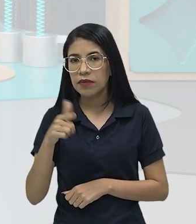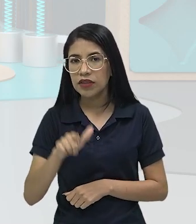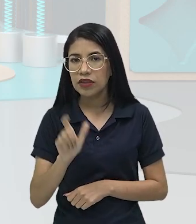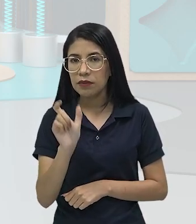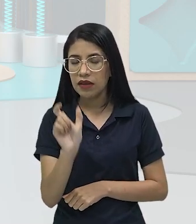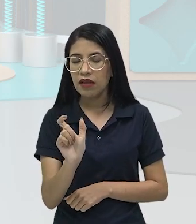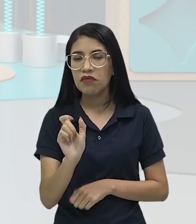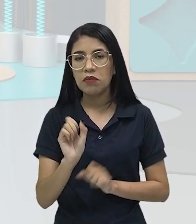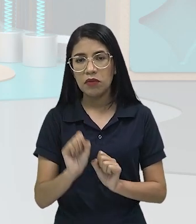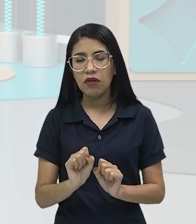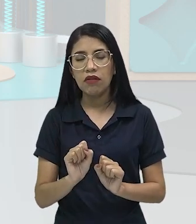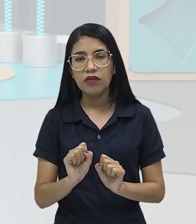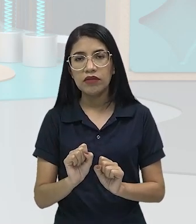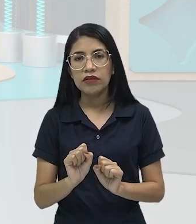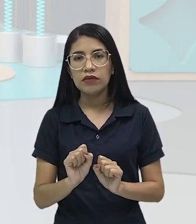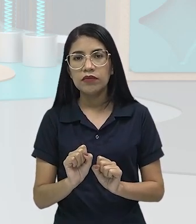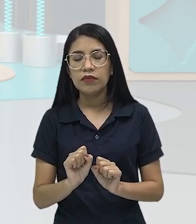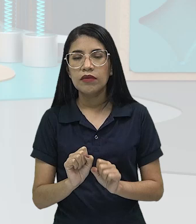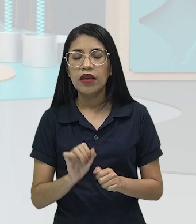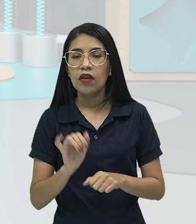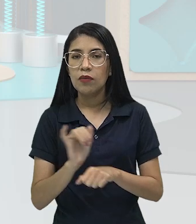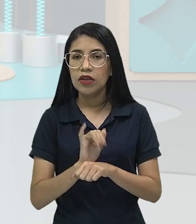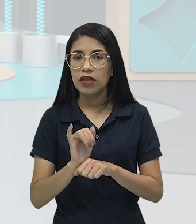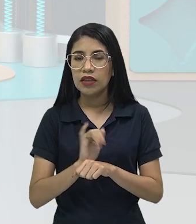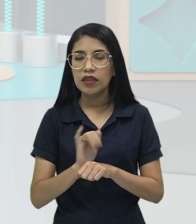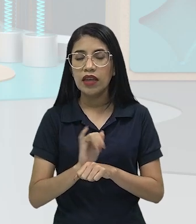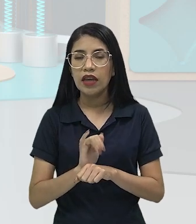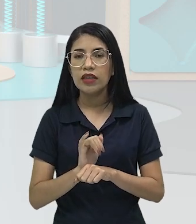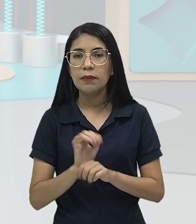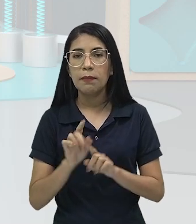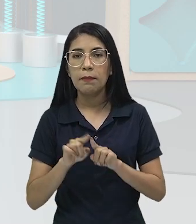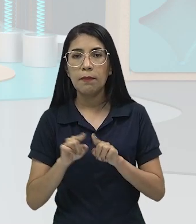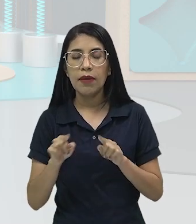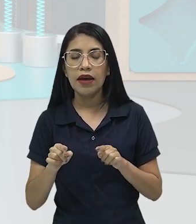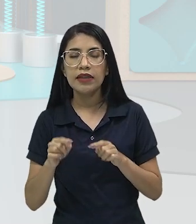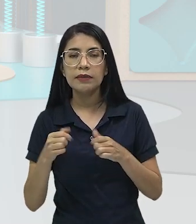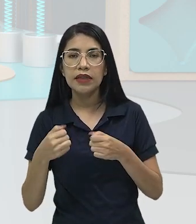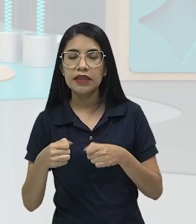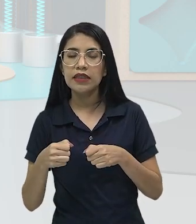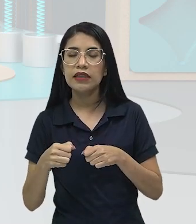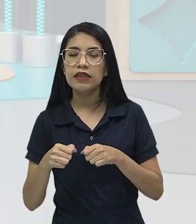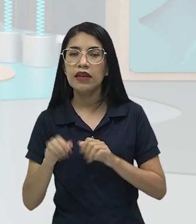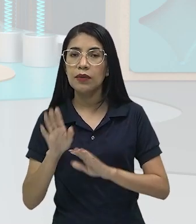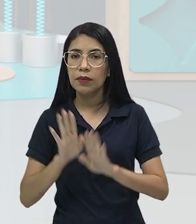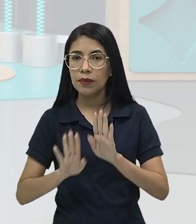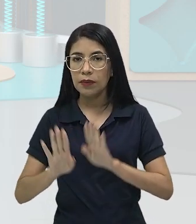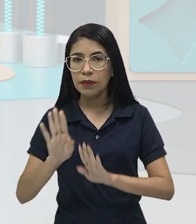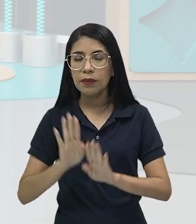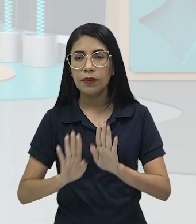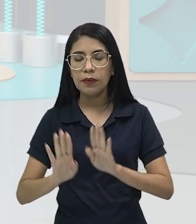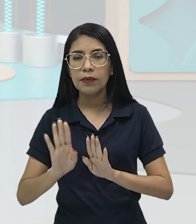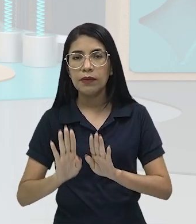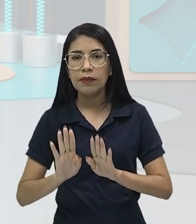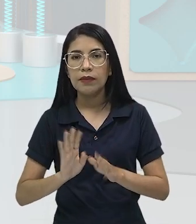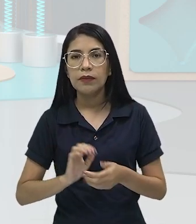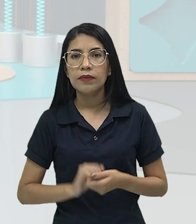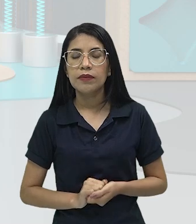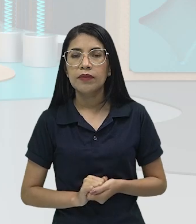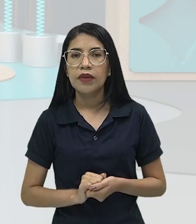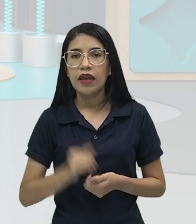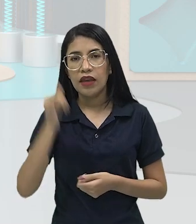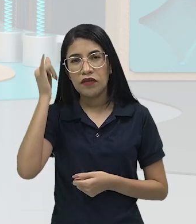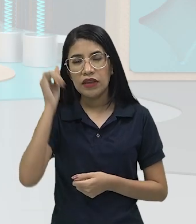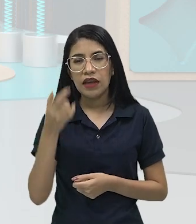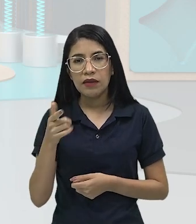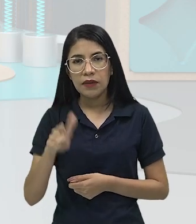pode repetir. Repetir é uma estratégia desde que forma comedida, desde que forma não